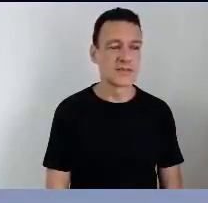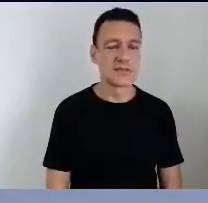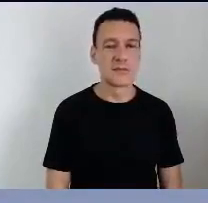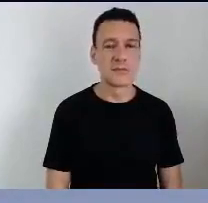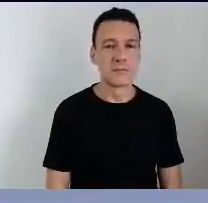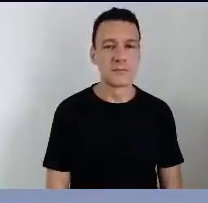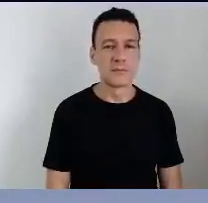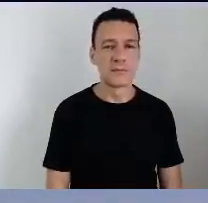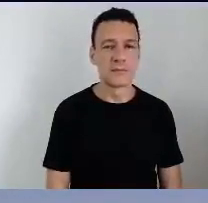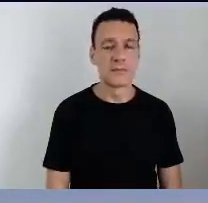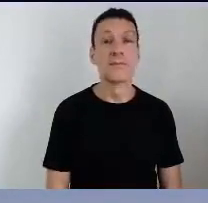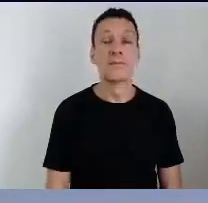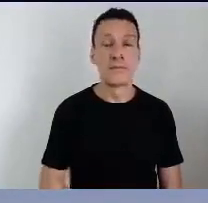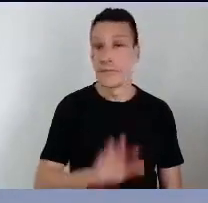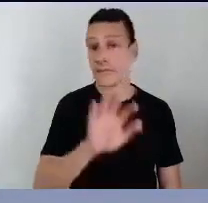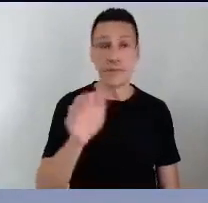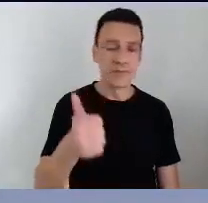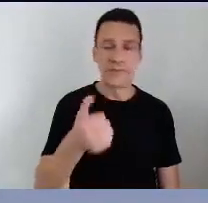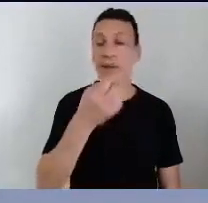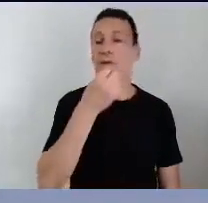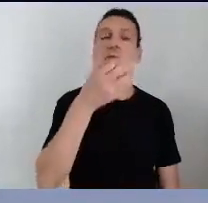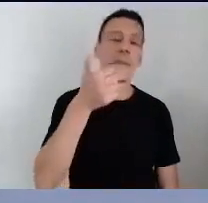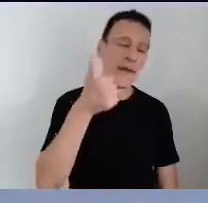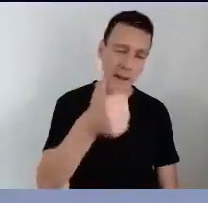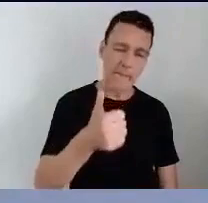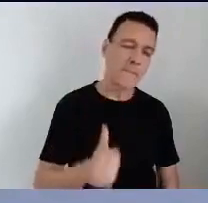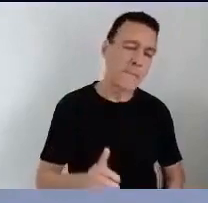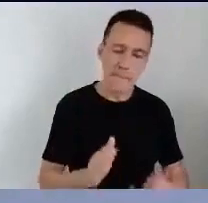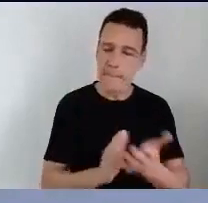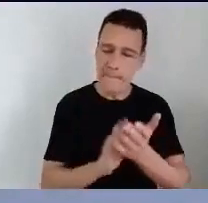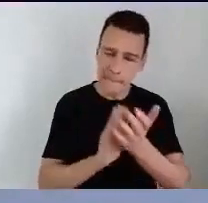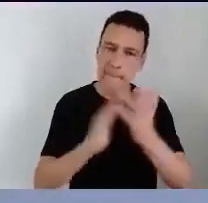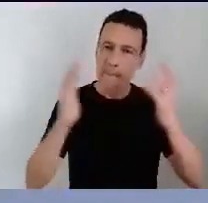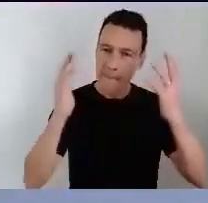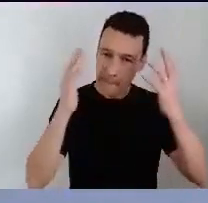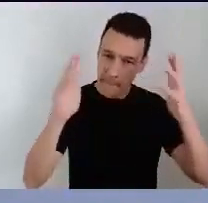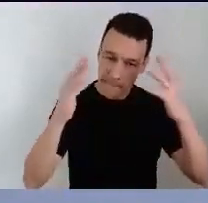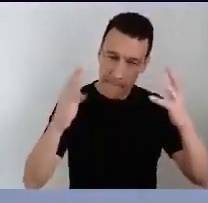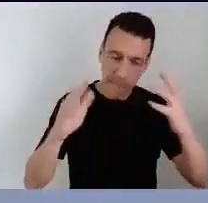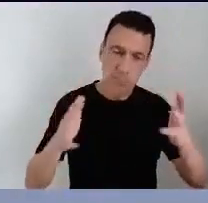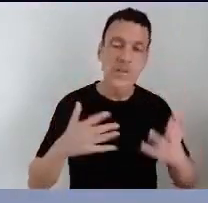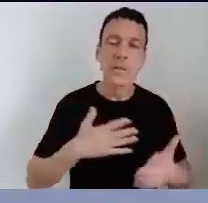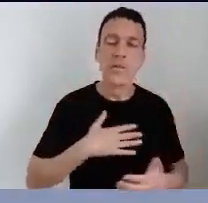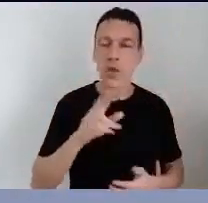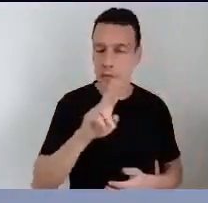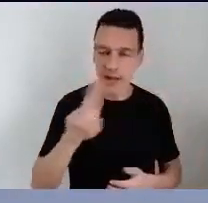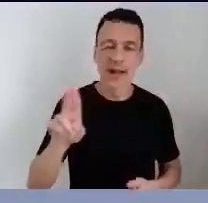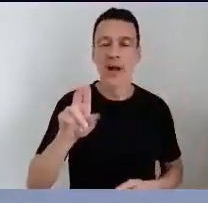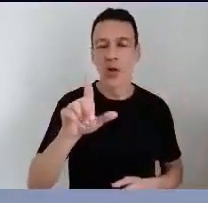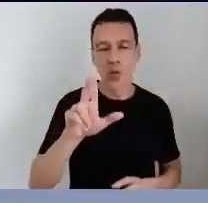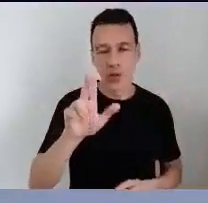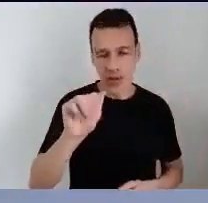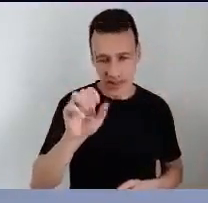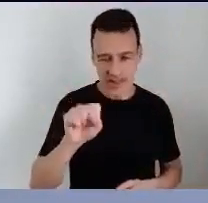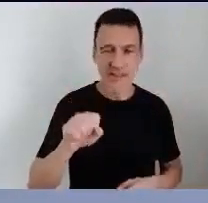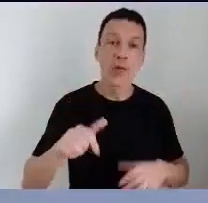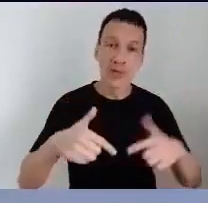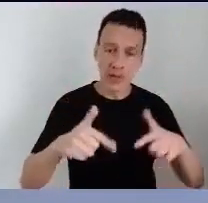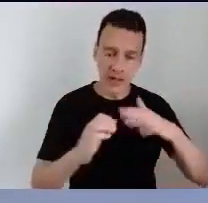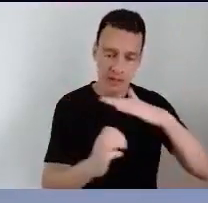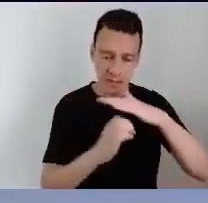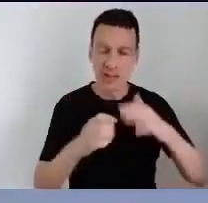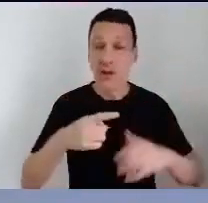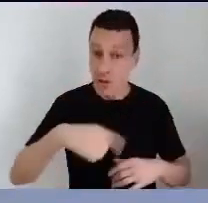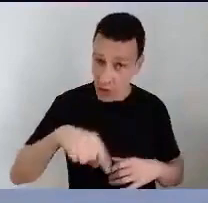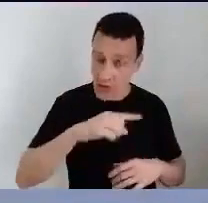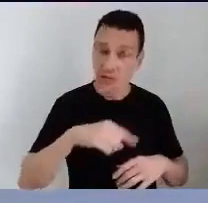Olá, tudo bem? Parabéns pela palestra. Eu chamo Lucas, eu trabalho numa empresa que a gente tem aplicado IA lá para aumentar a